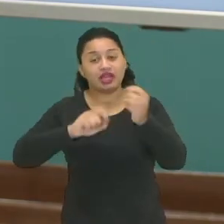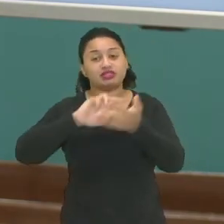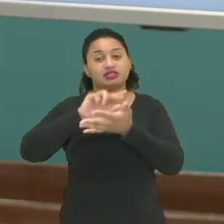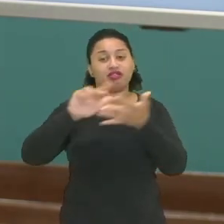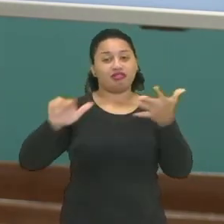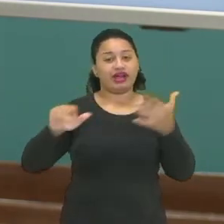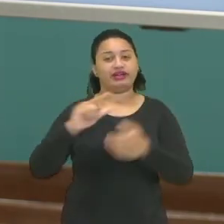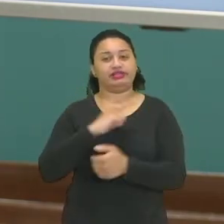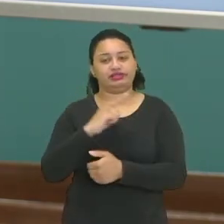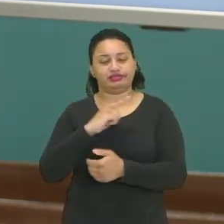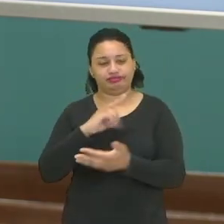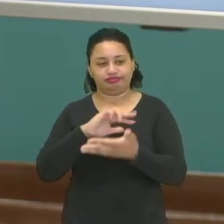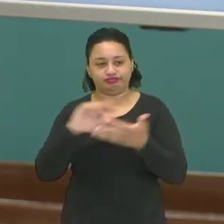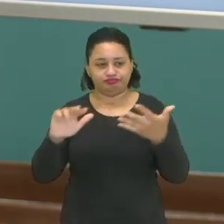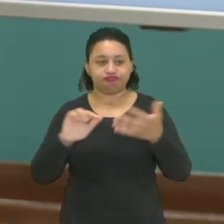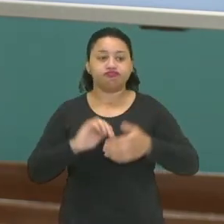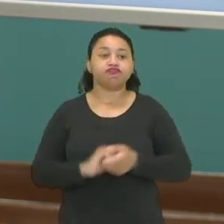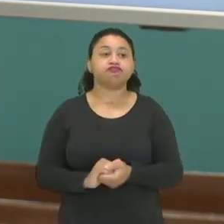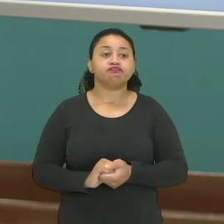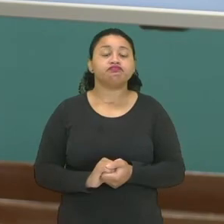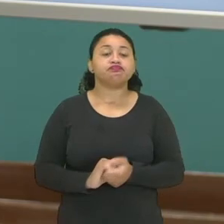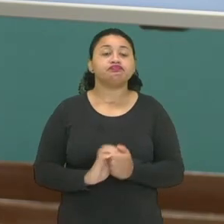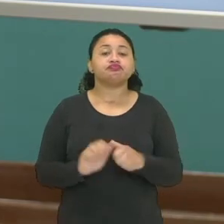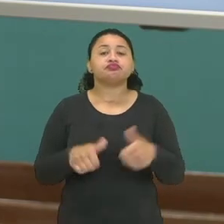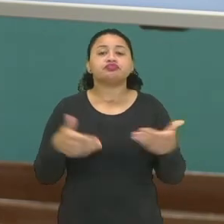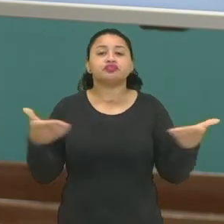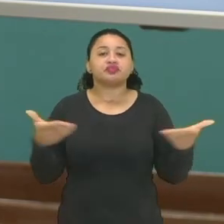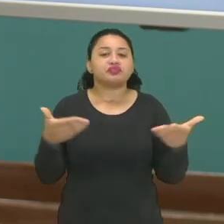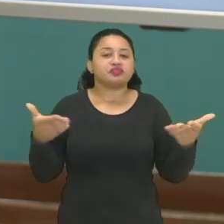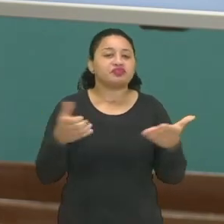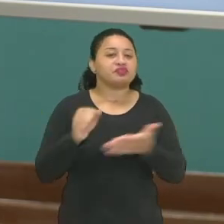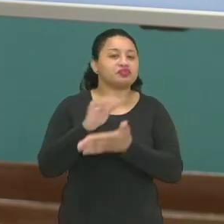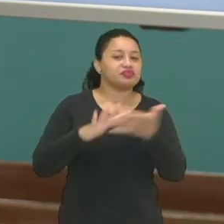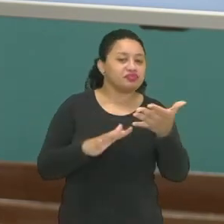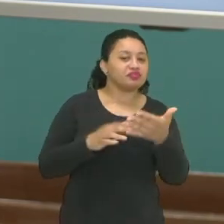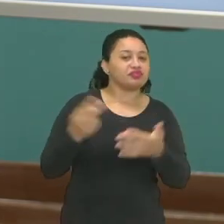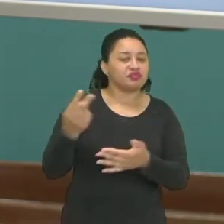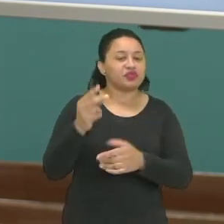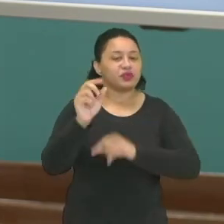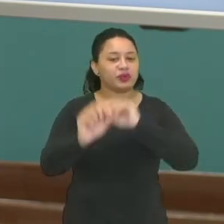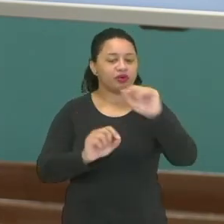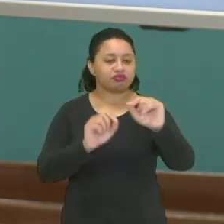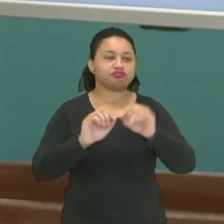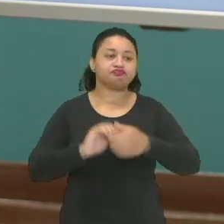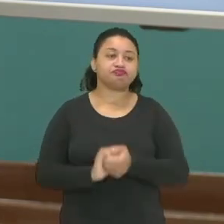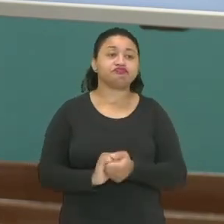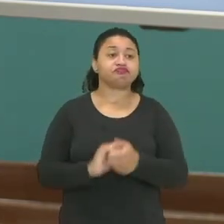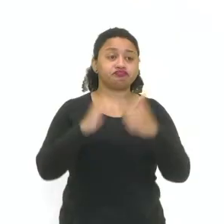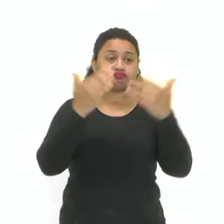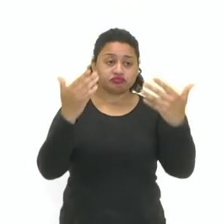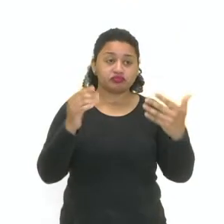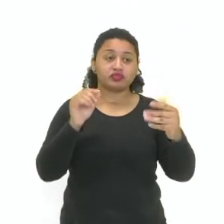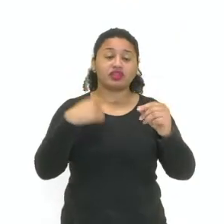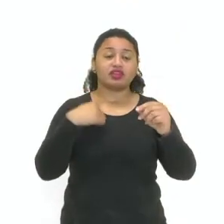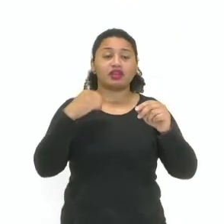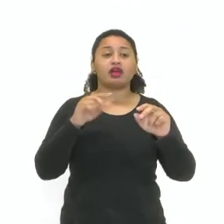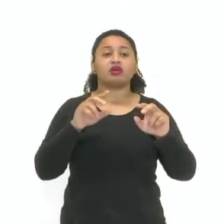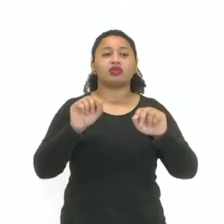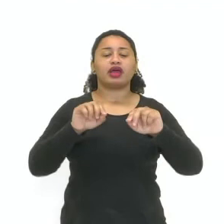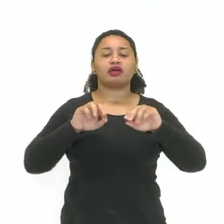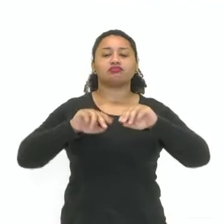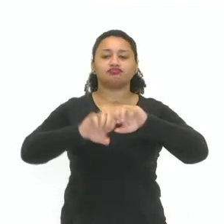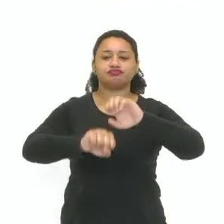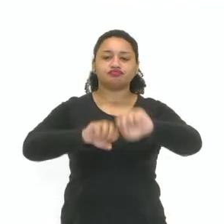África do Sul. Muito bem. Vamos propor então a nossa próxima atividade aqui, ó. Analisando a questão do intenso extrativismo